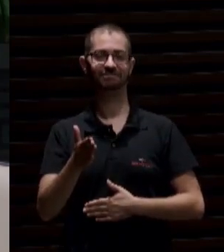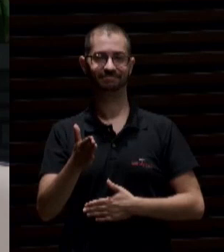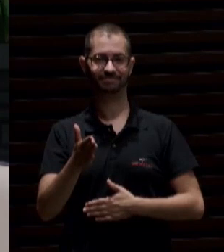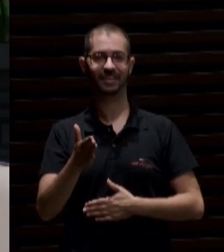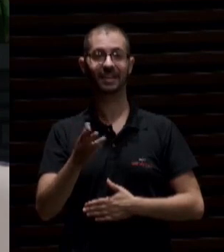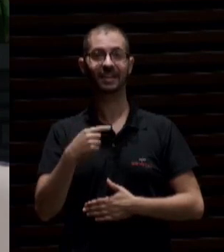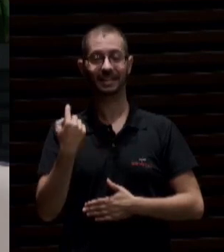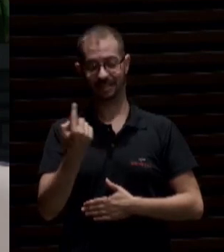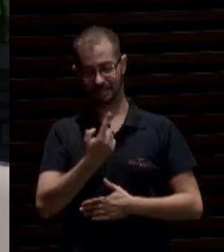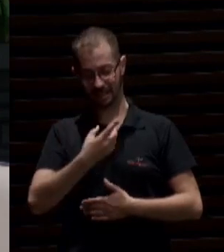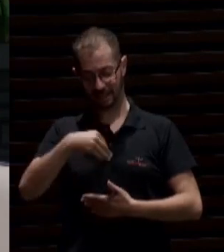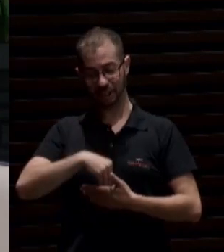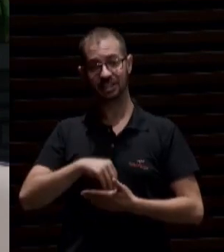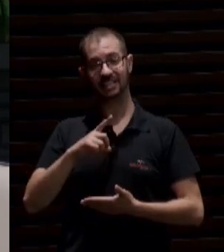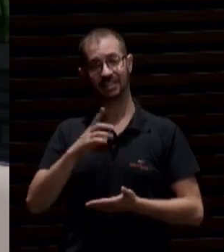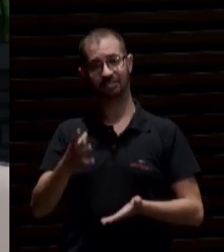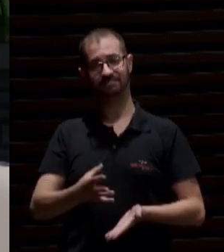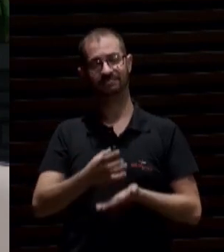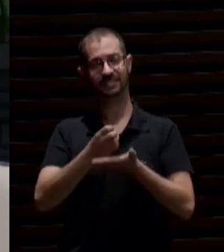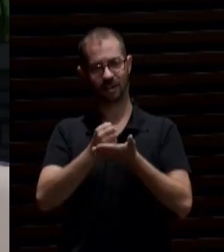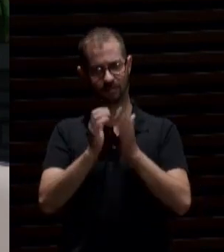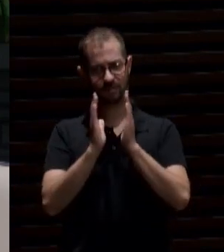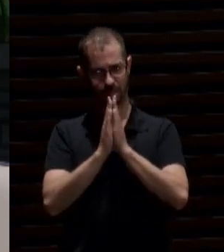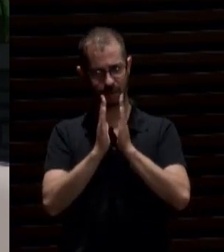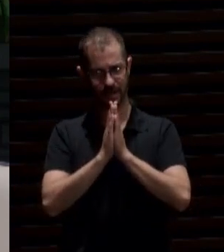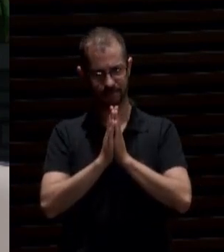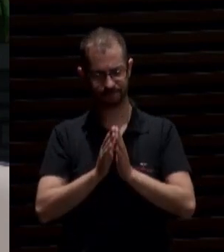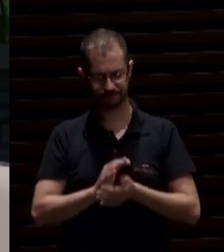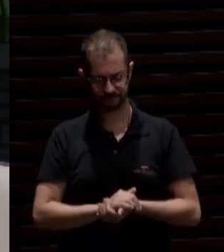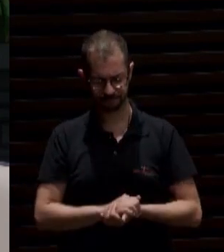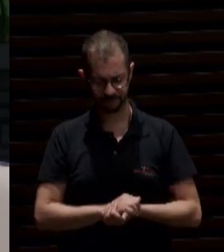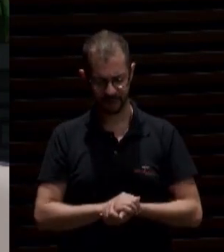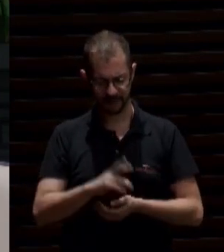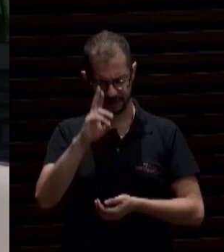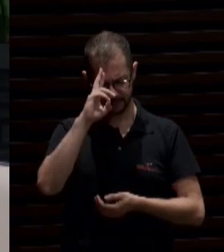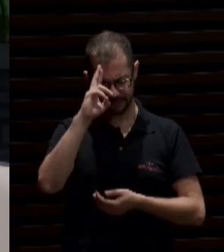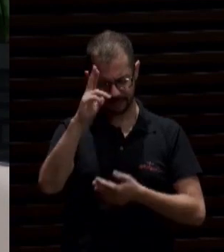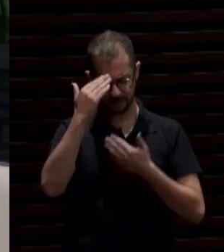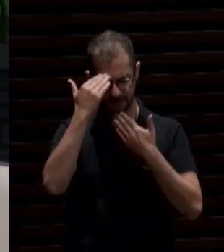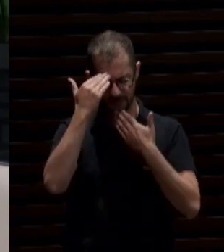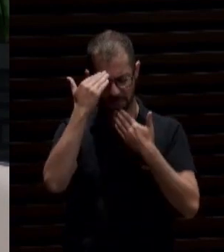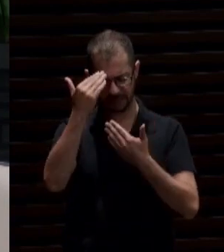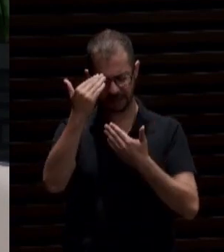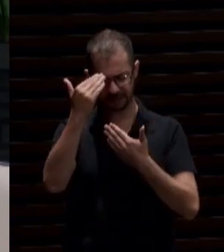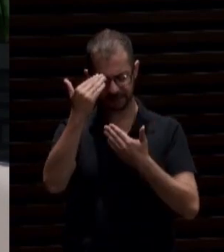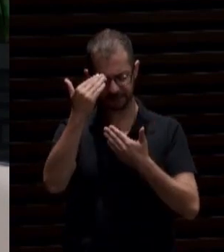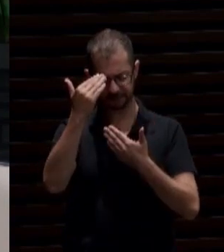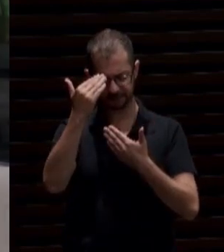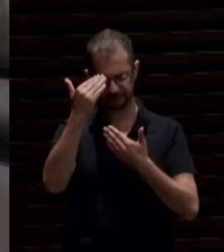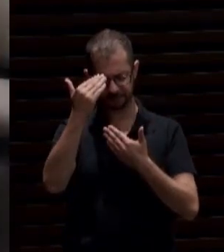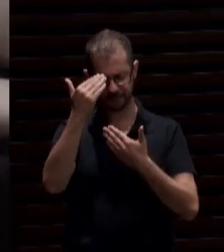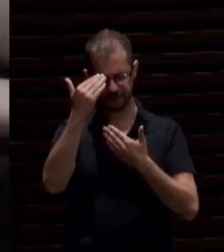nós estamos sendo salvos. Vamos orar? Senhor, muito obrigado, porque nós